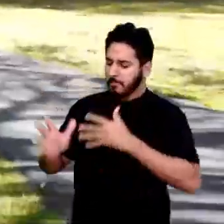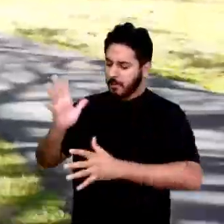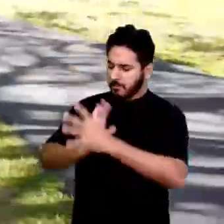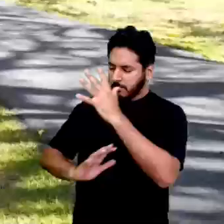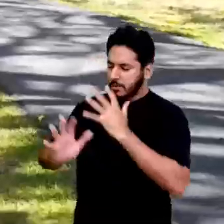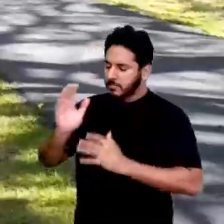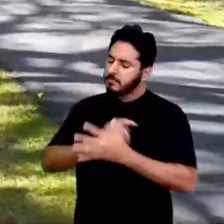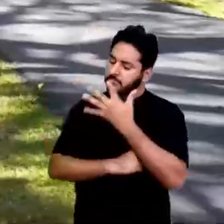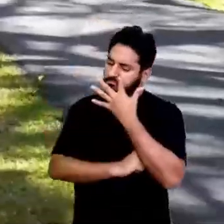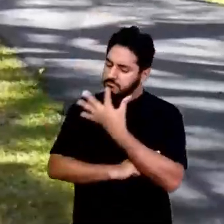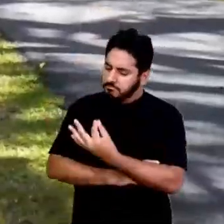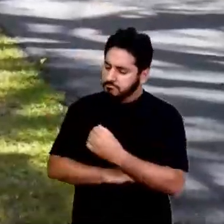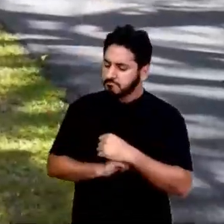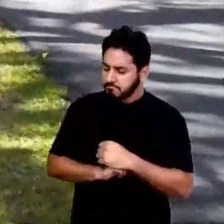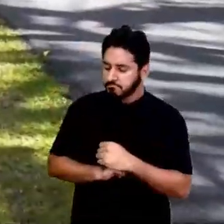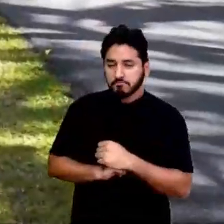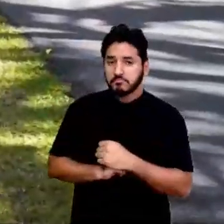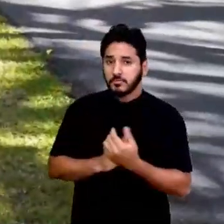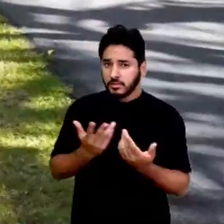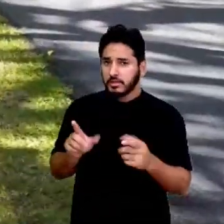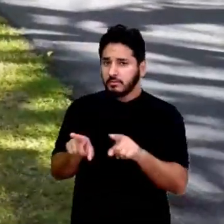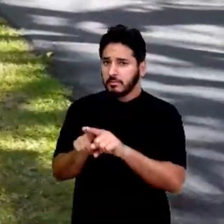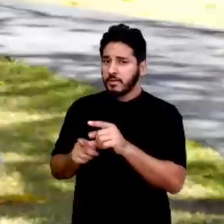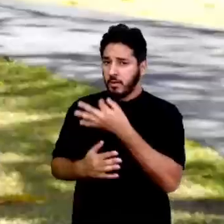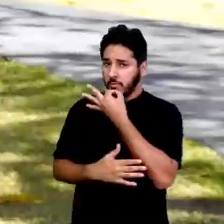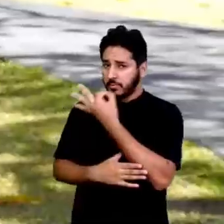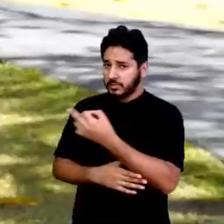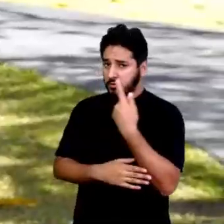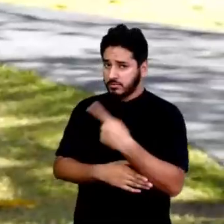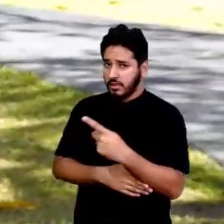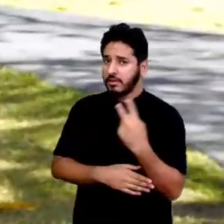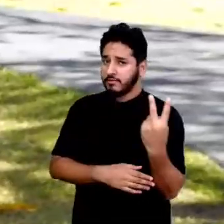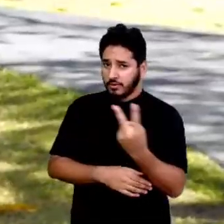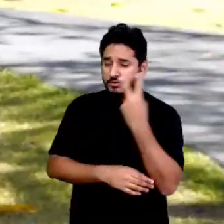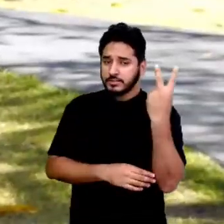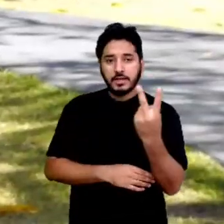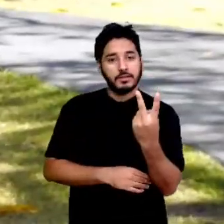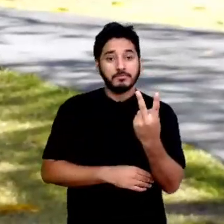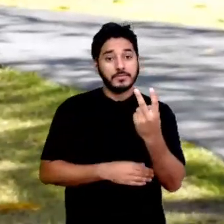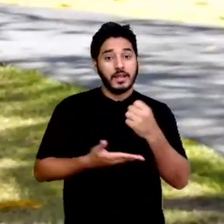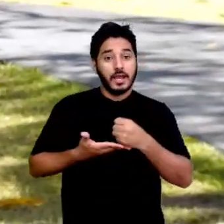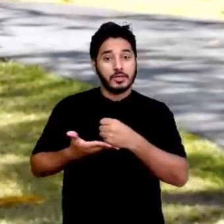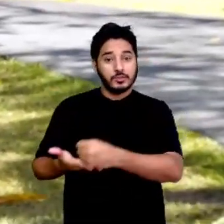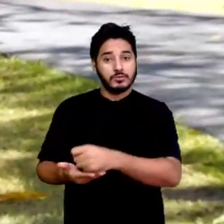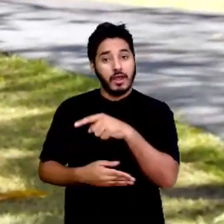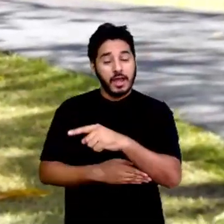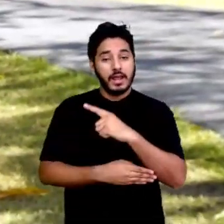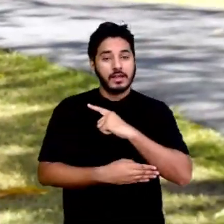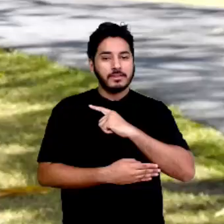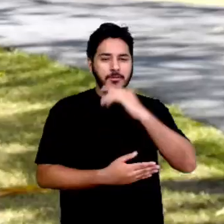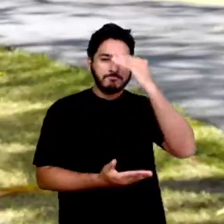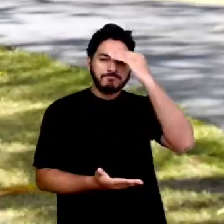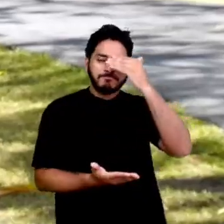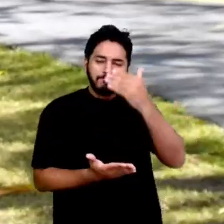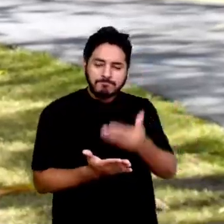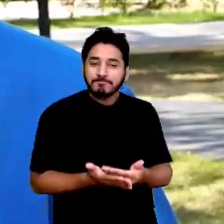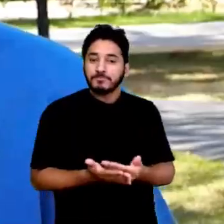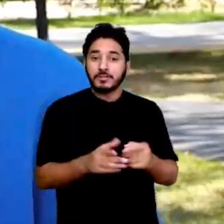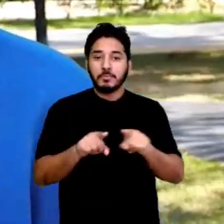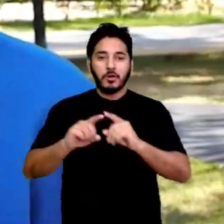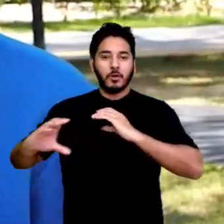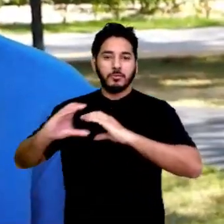e mostrar que suas opiniões são valorizadas ajuda a construir a confiança e a comunicação